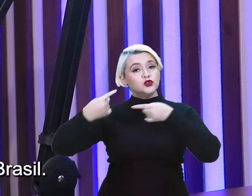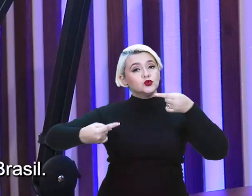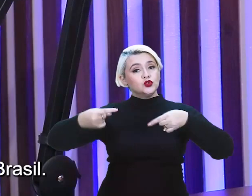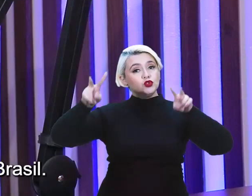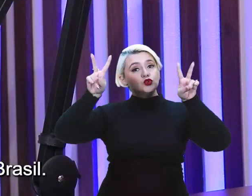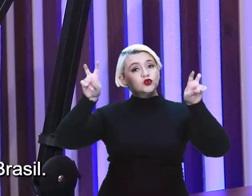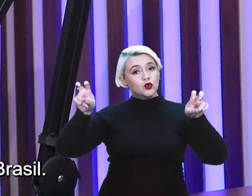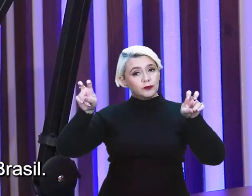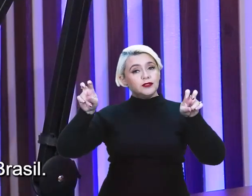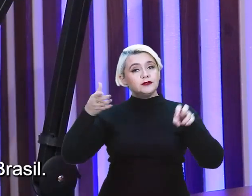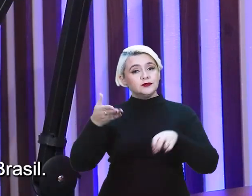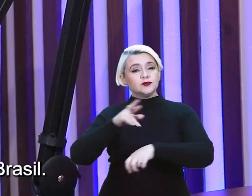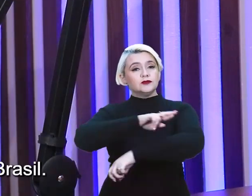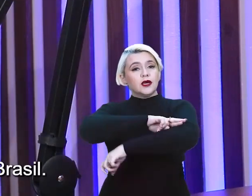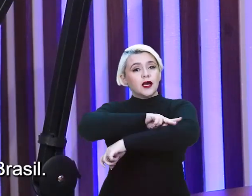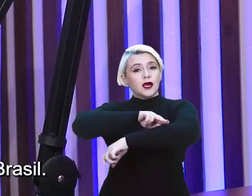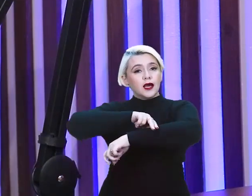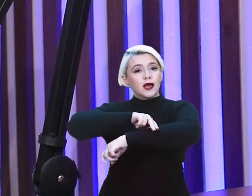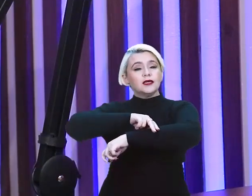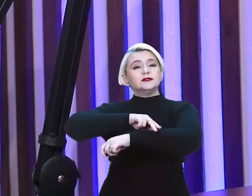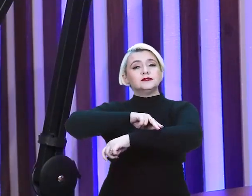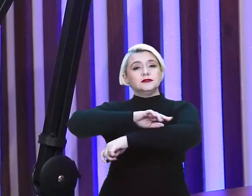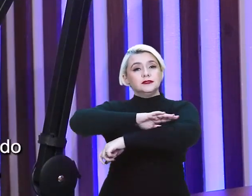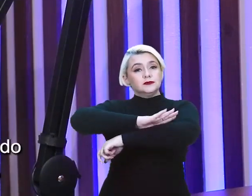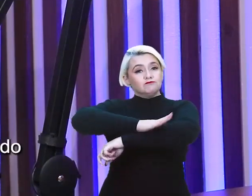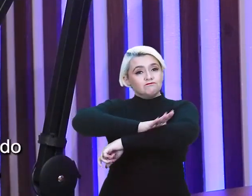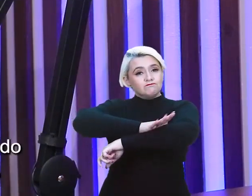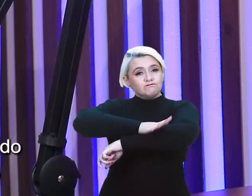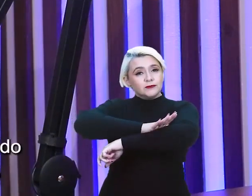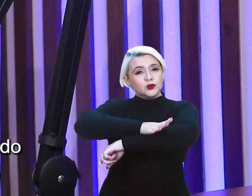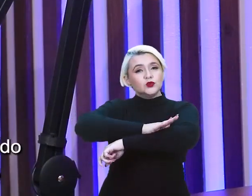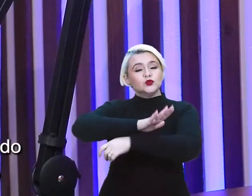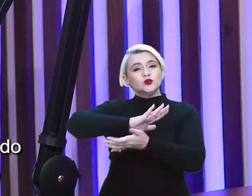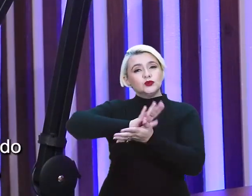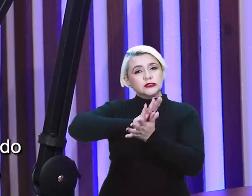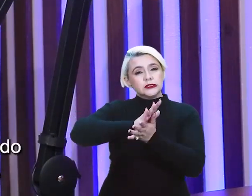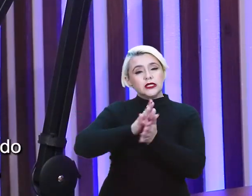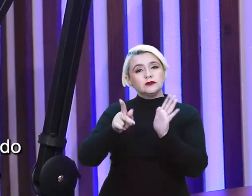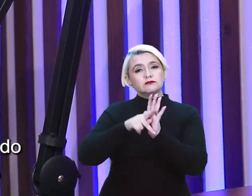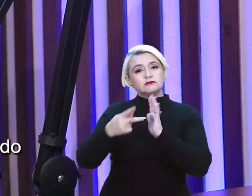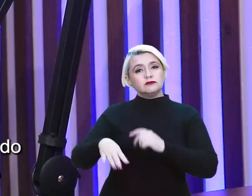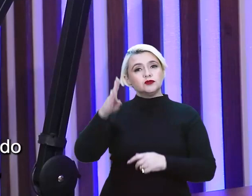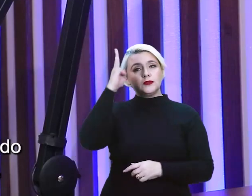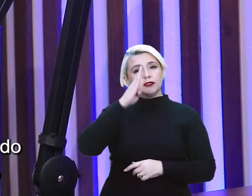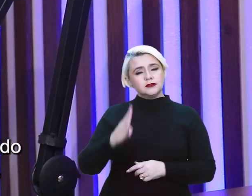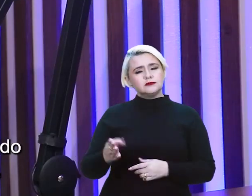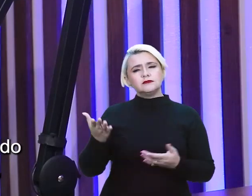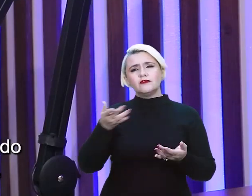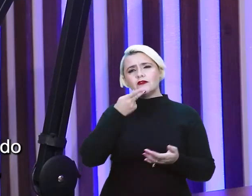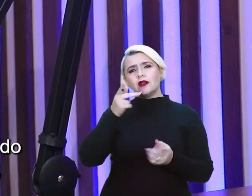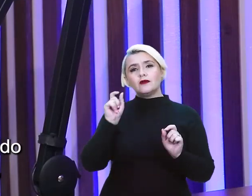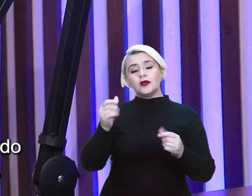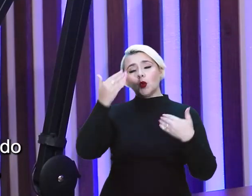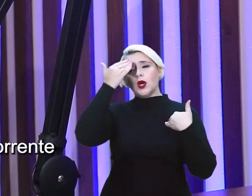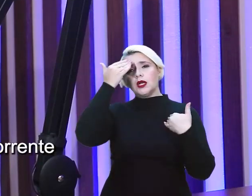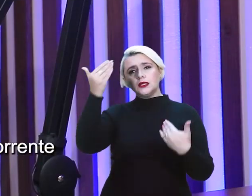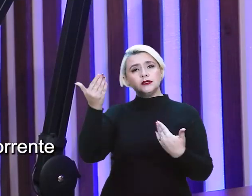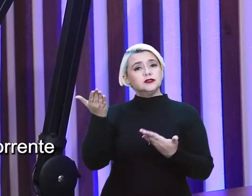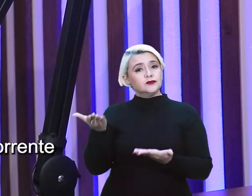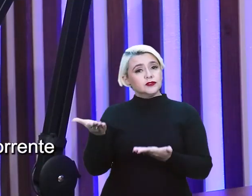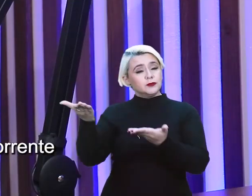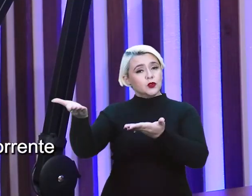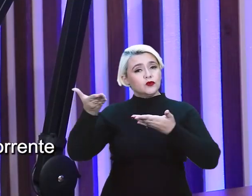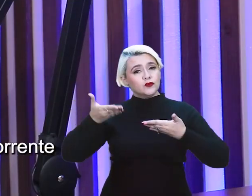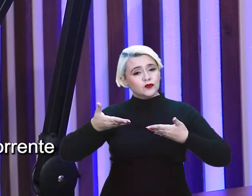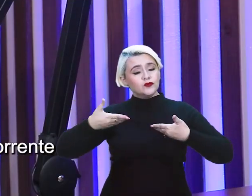é racismo e preconceito no Brasil, e dizer que eu estou agradecido por você ter me convidado,